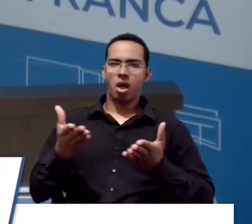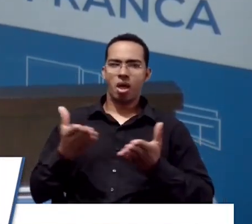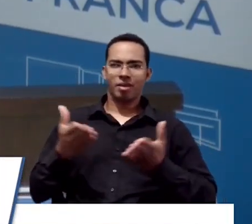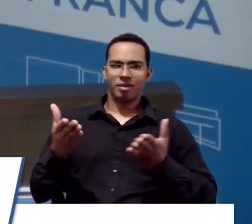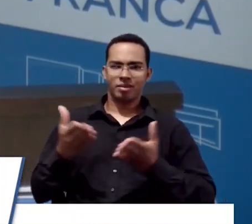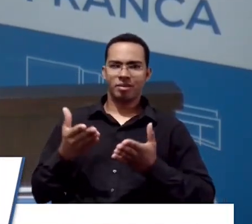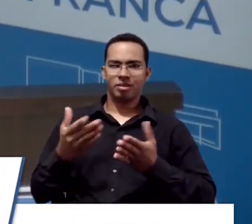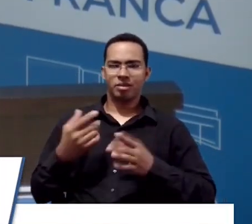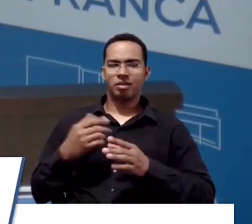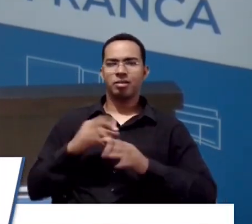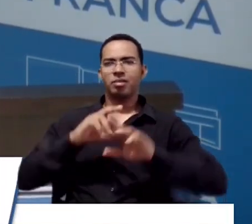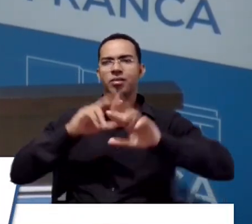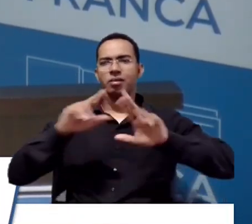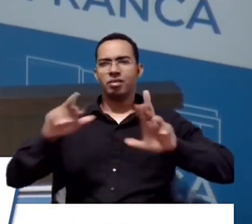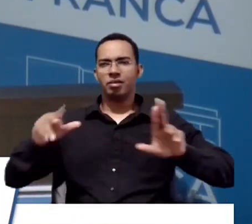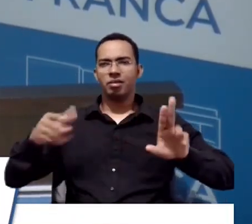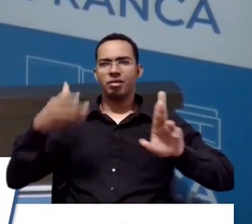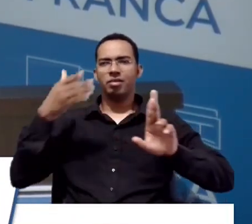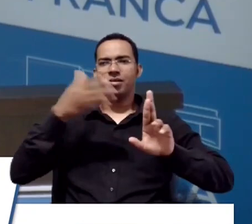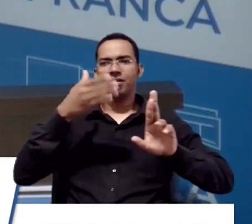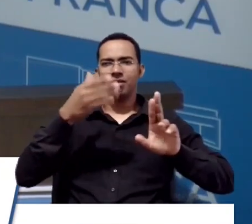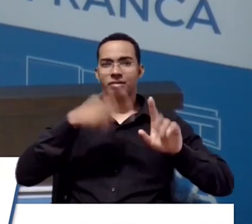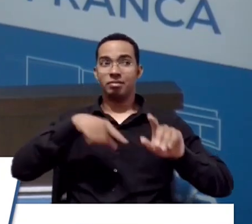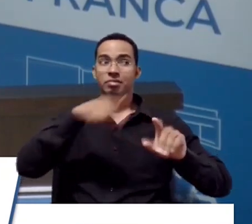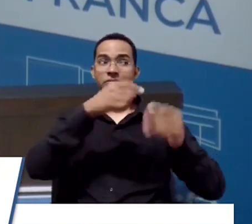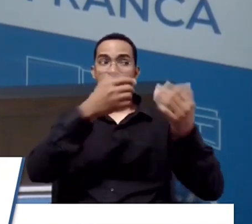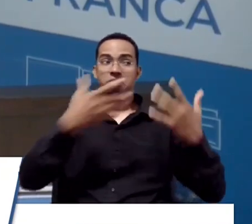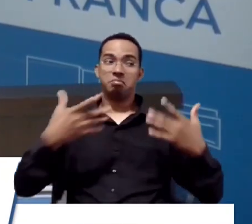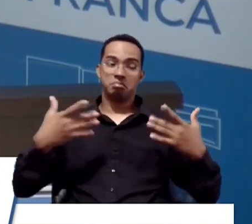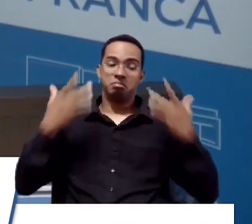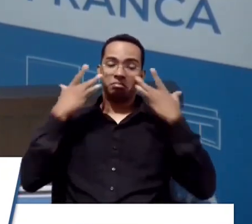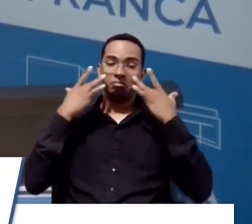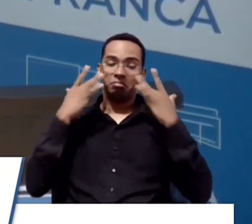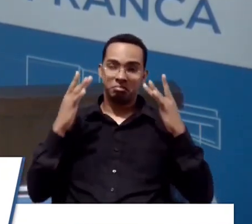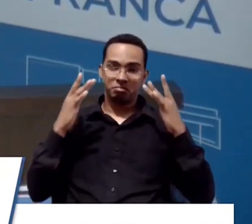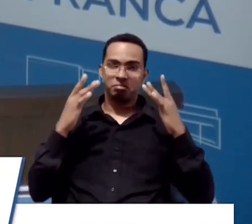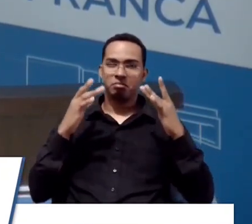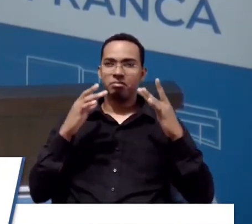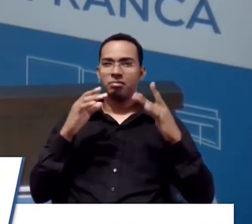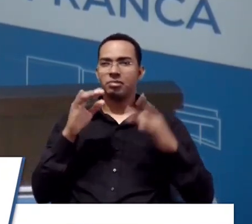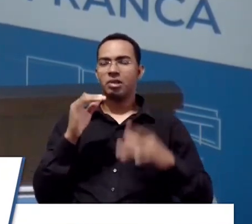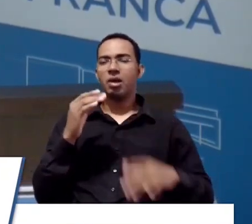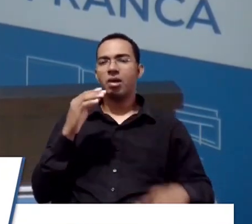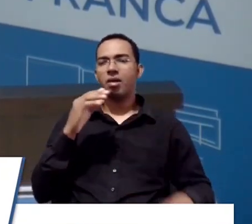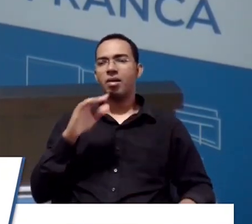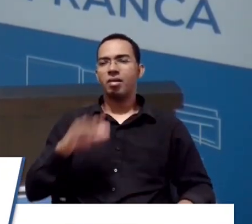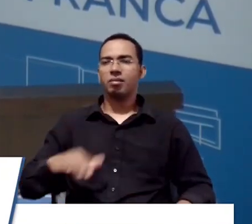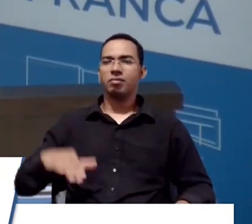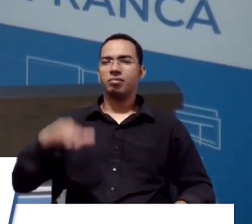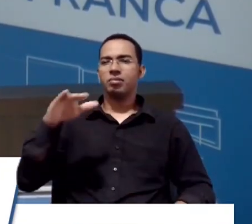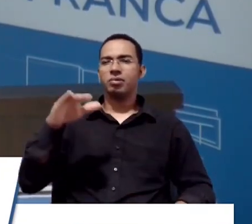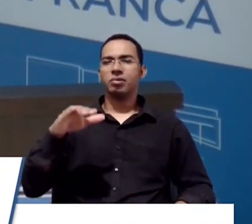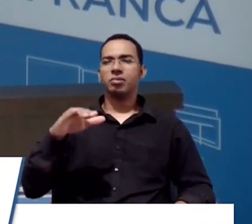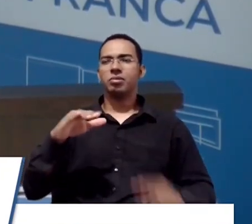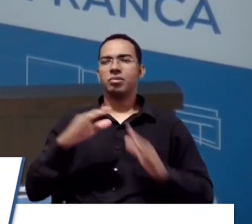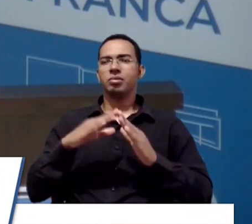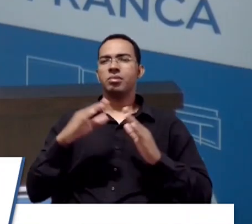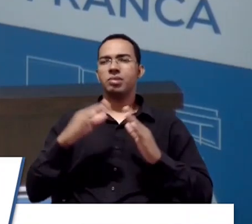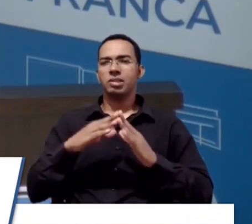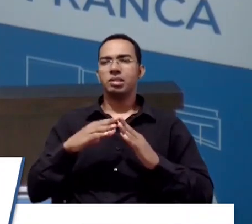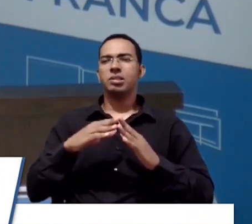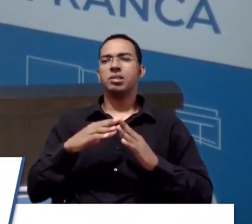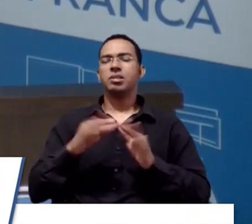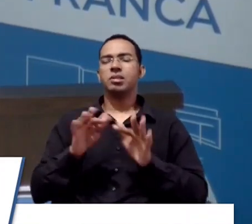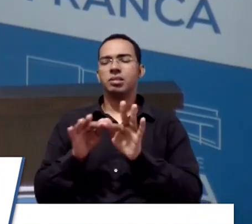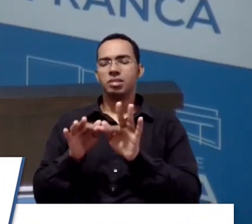com tantas referências que diz, sendo uma menina que cresci num lar muito assim